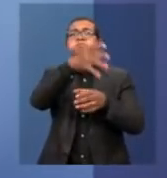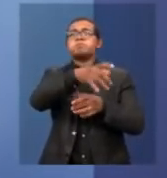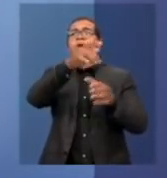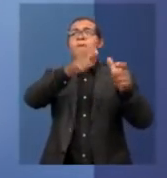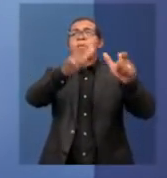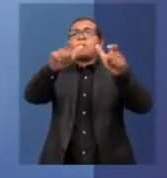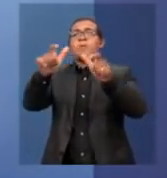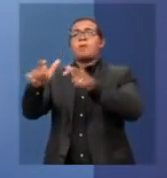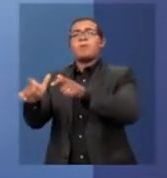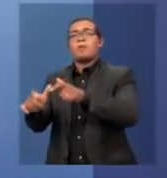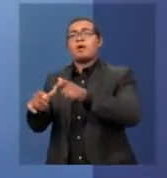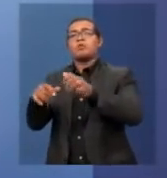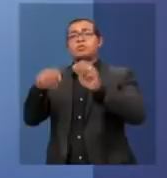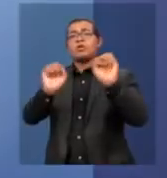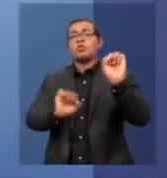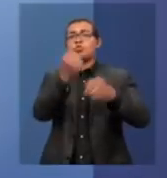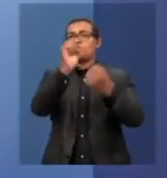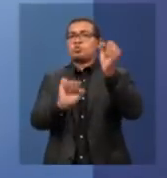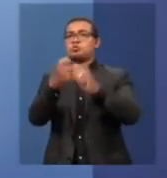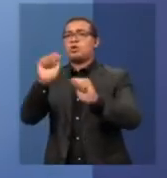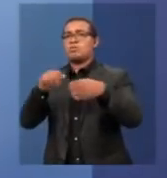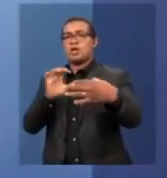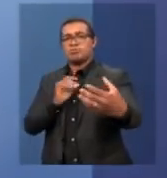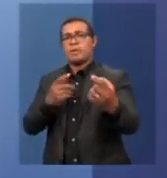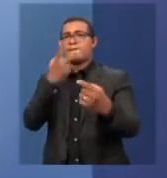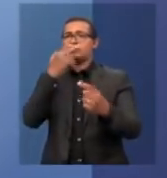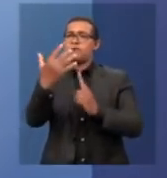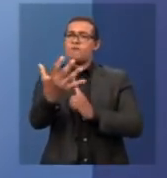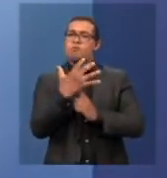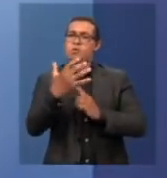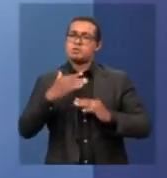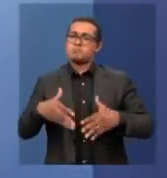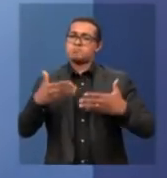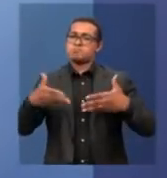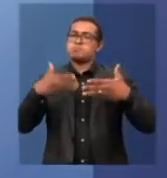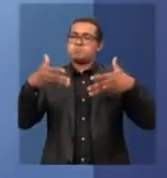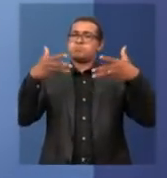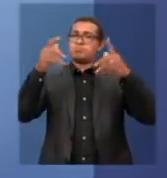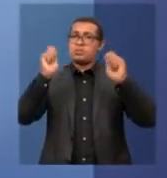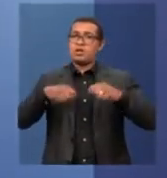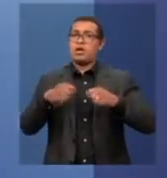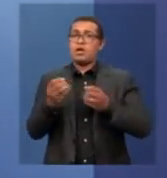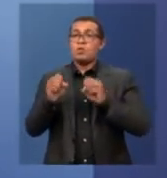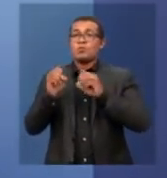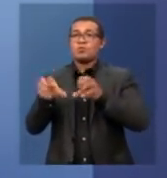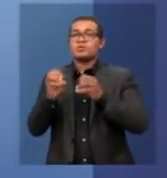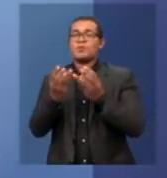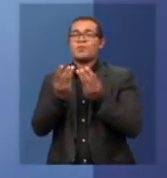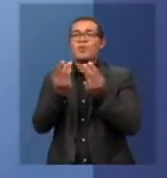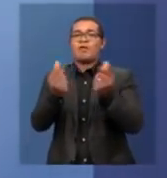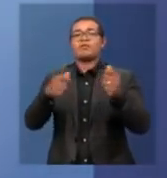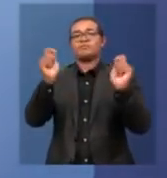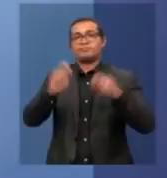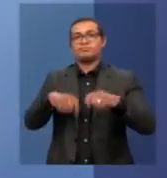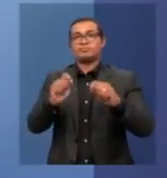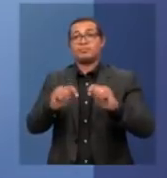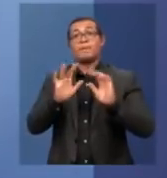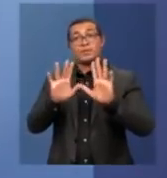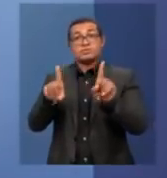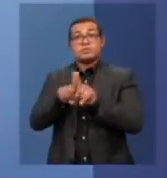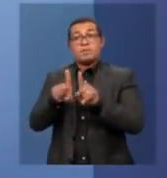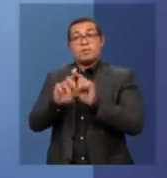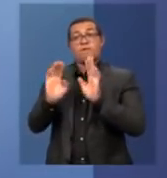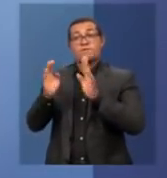muito a colaborar para que a gente possa melhorar e oferecer educação de qualidade tem que tem também cuidar da remuneração